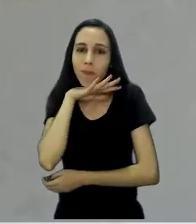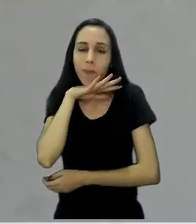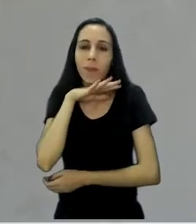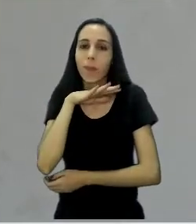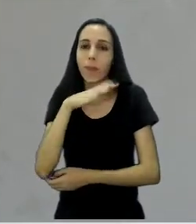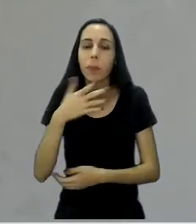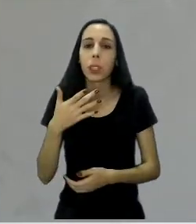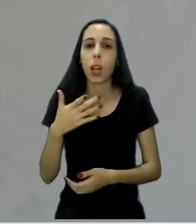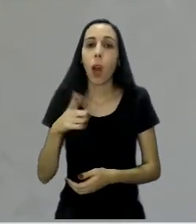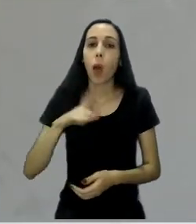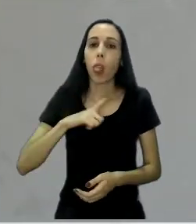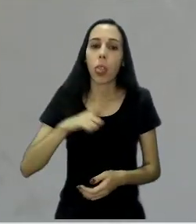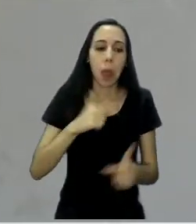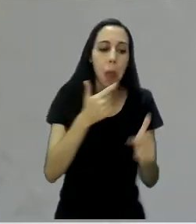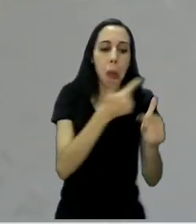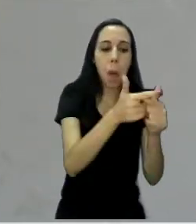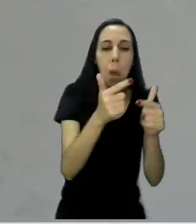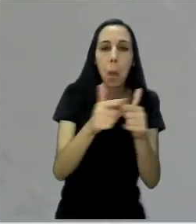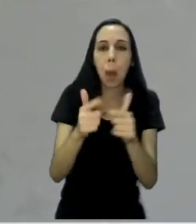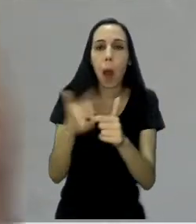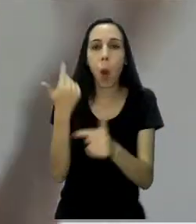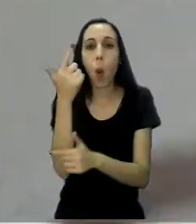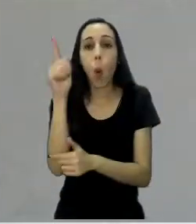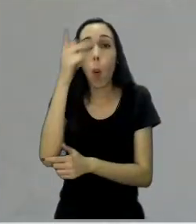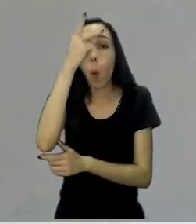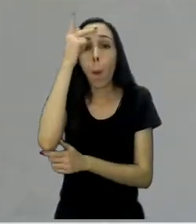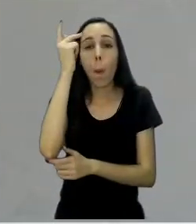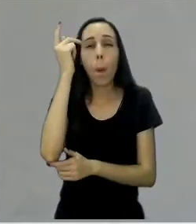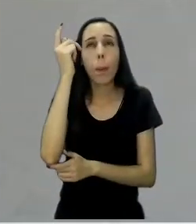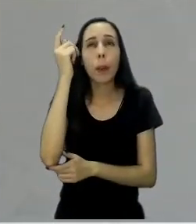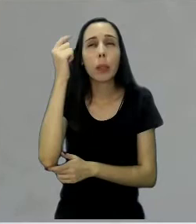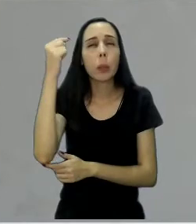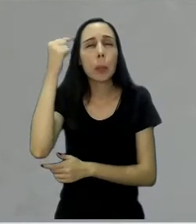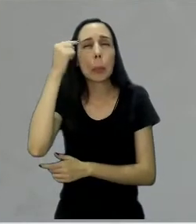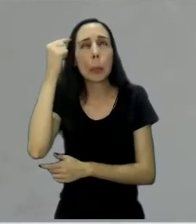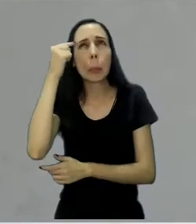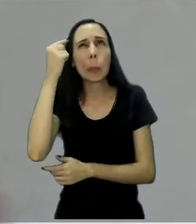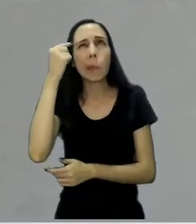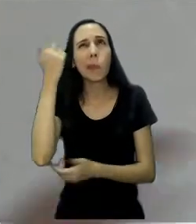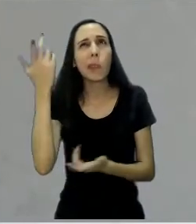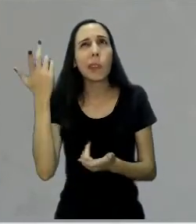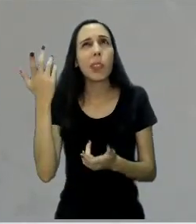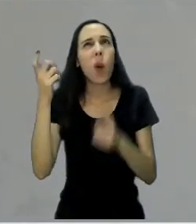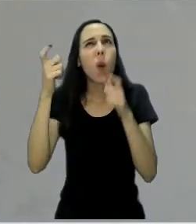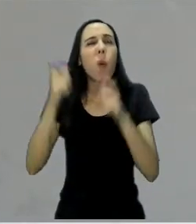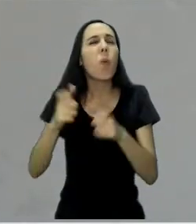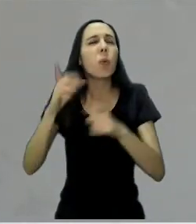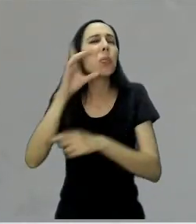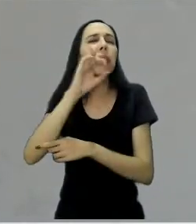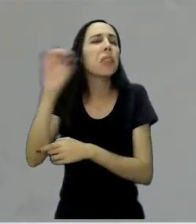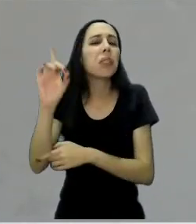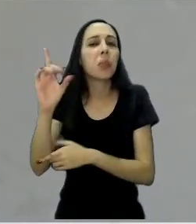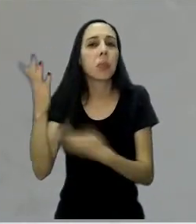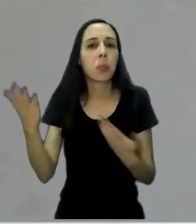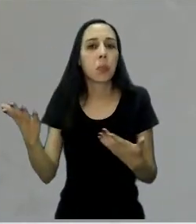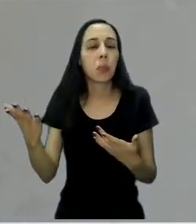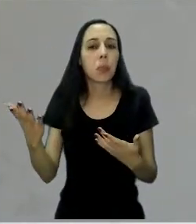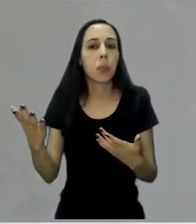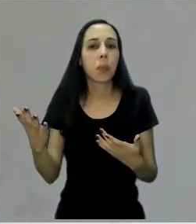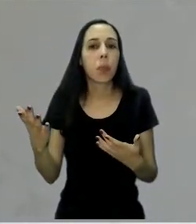das tragédias, outros tantos perguntam: onde está Deus?